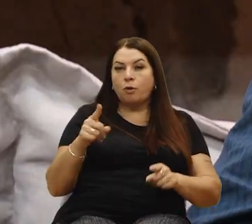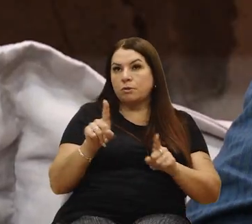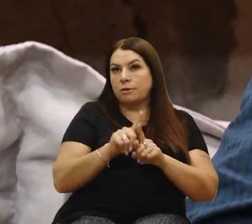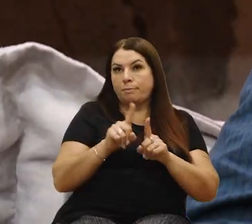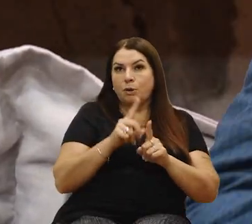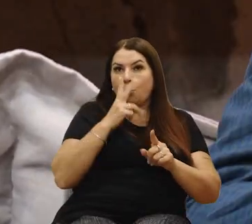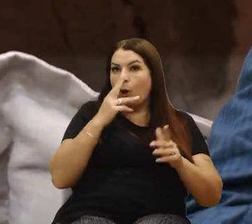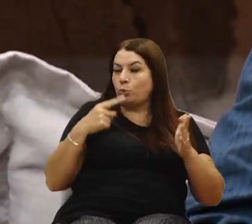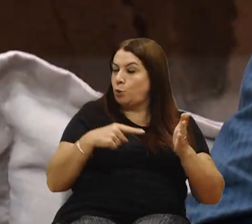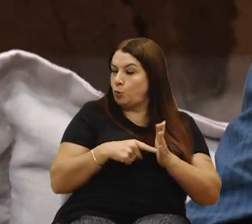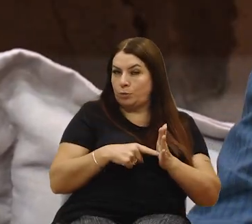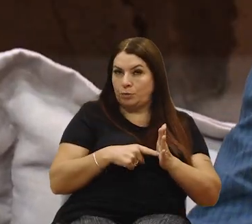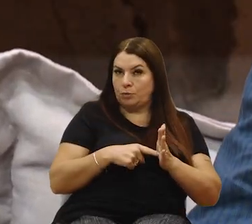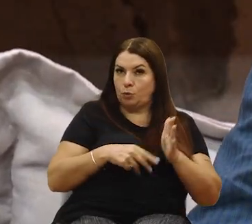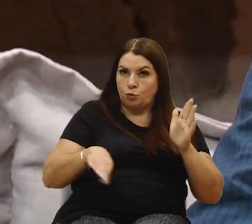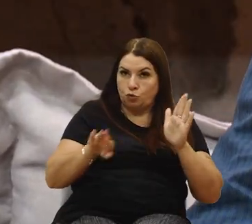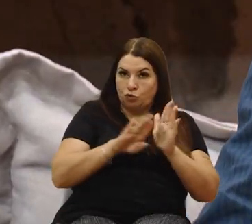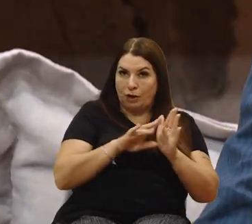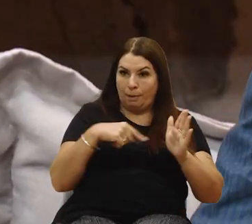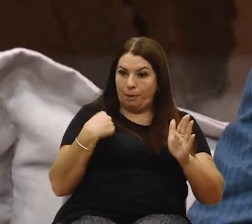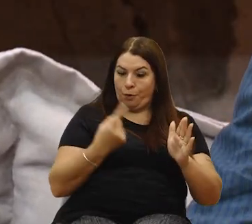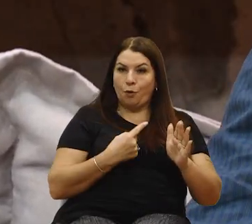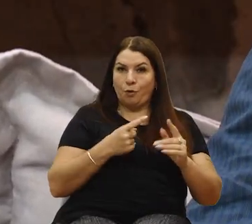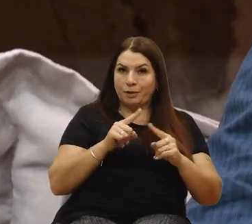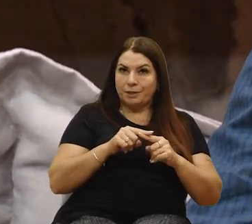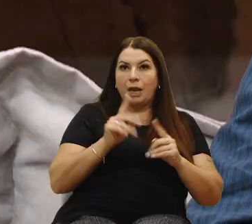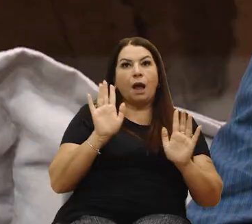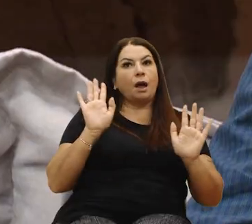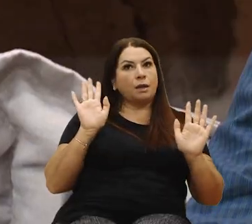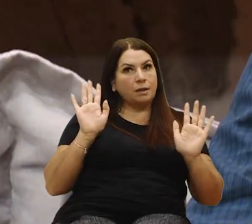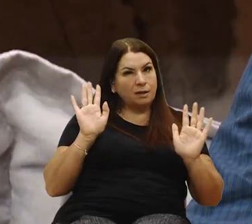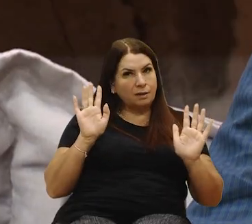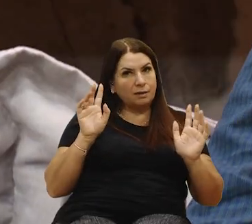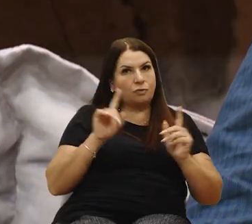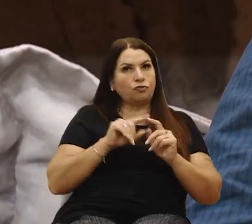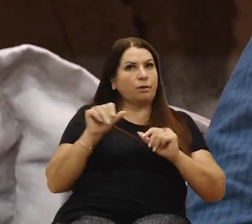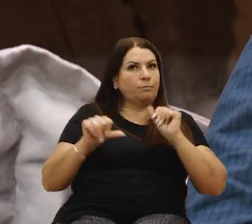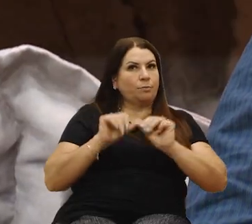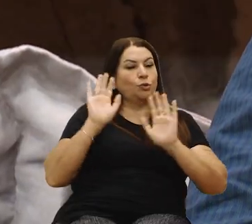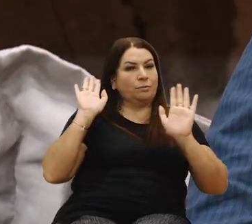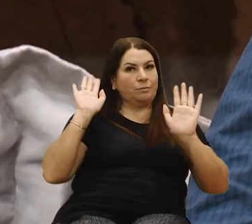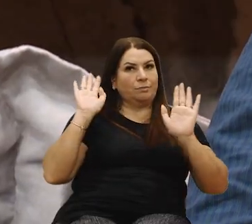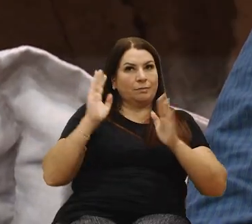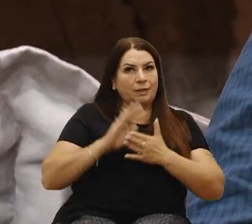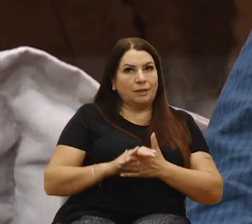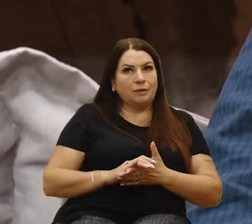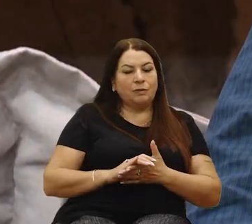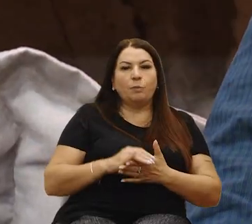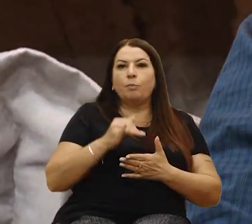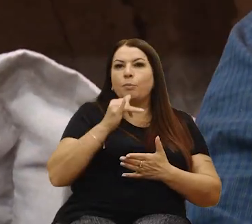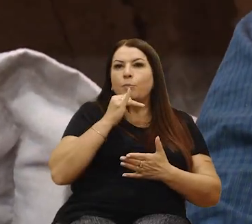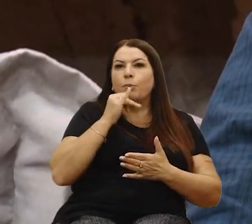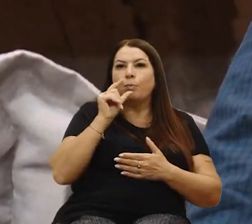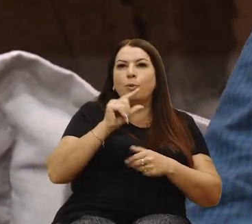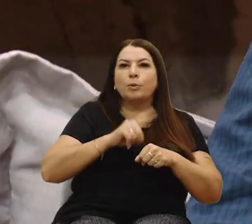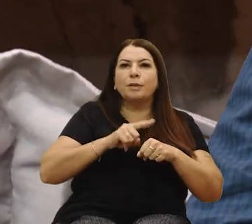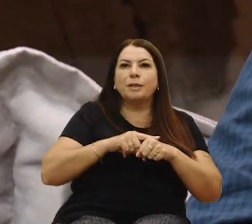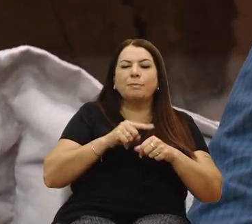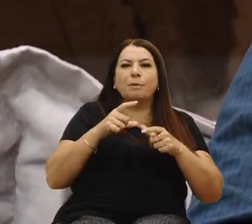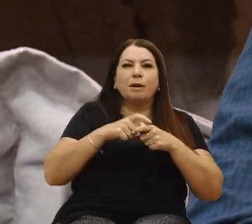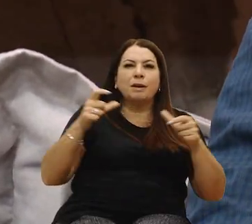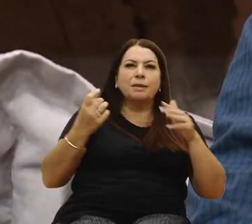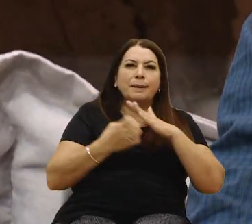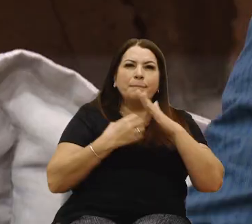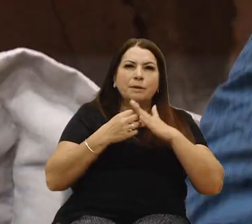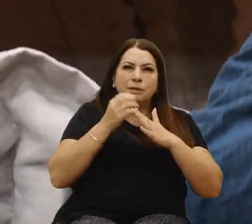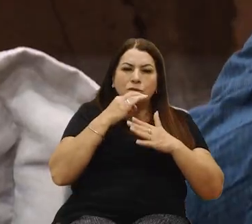como denúncia. Quando chega na gente, é que aí o troço já virou, sabe? Como recentemente numa das grandes empresas